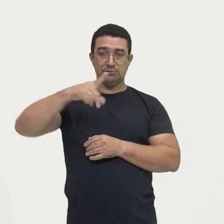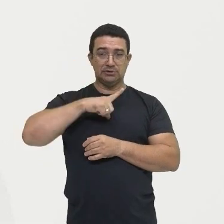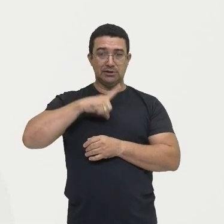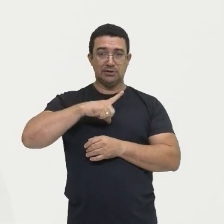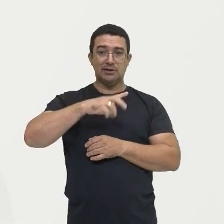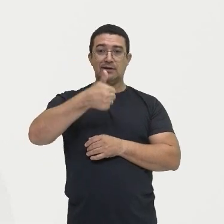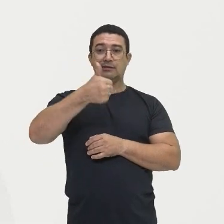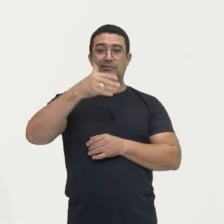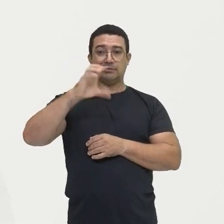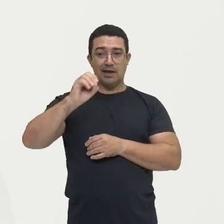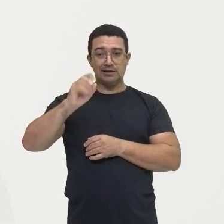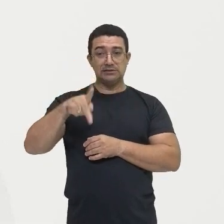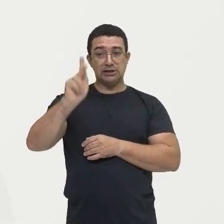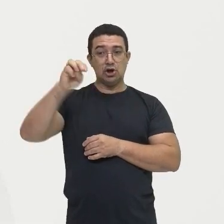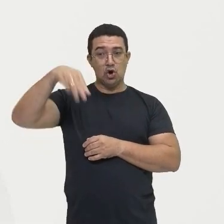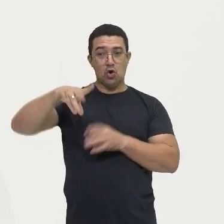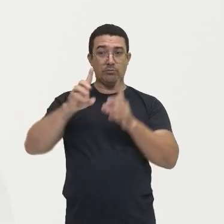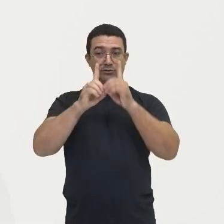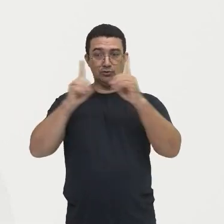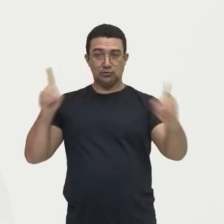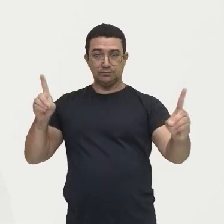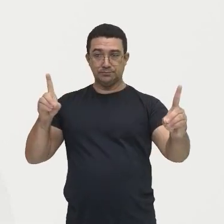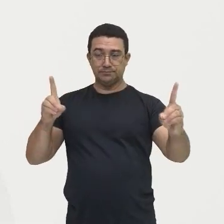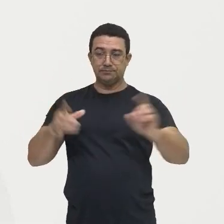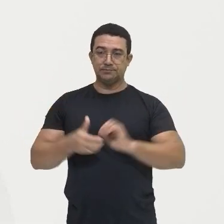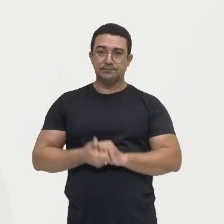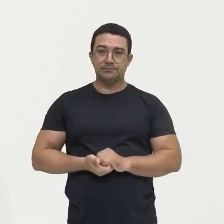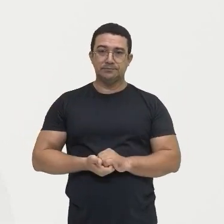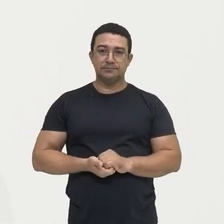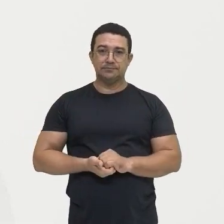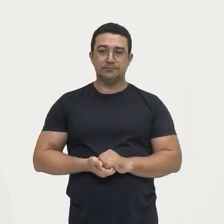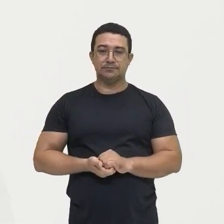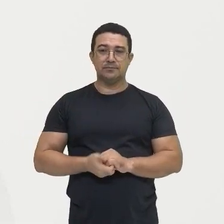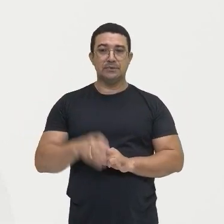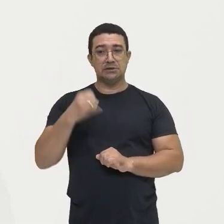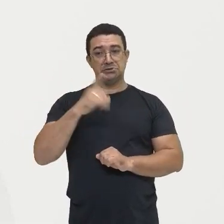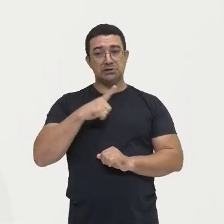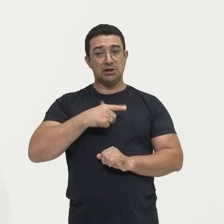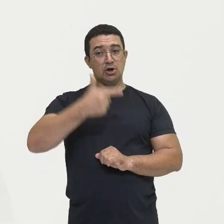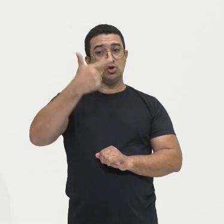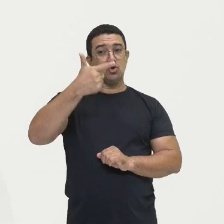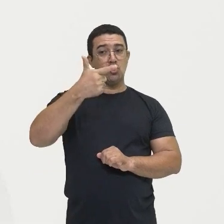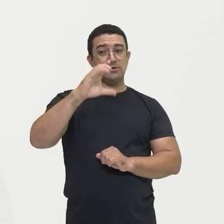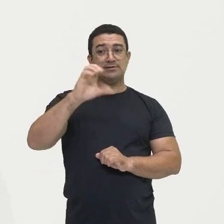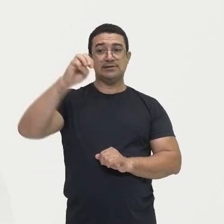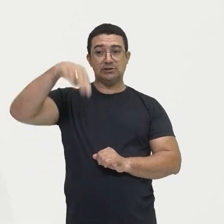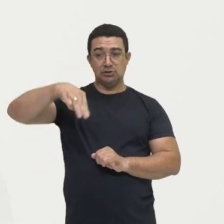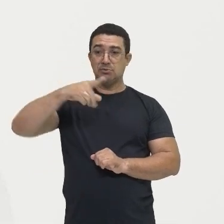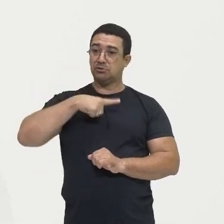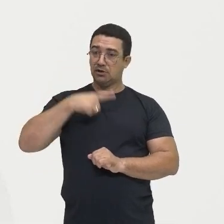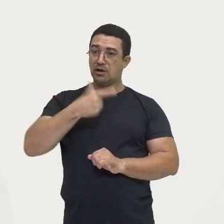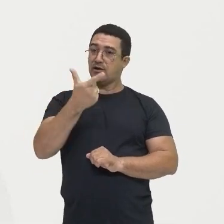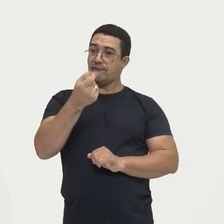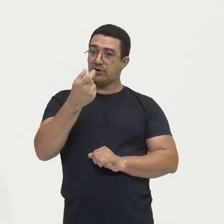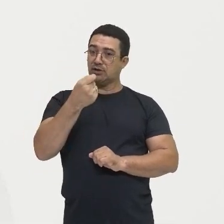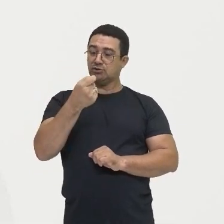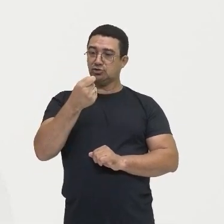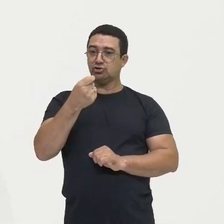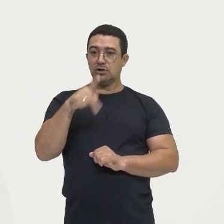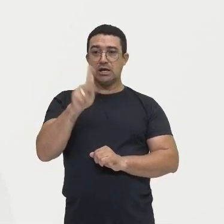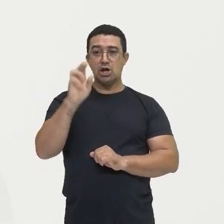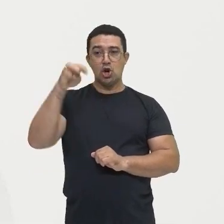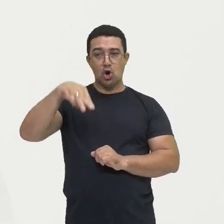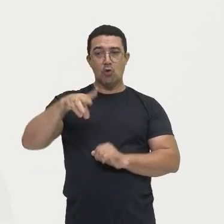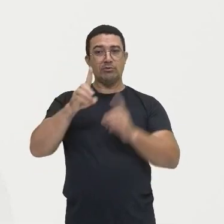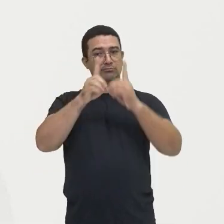10 quilômetros. Tudo bem? Se eu tiver 2 centímetros, professor, vou ter 20 quilômetros. Se eu tiver 3